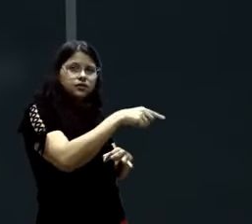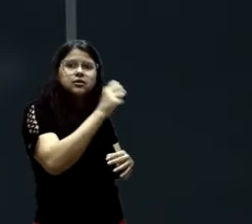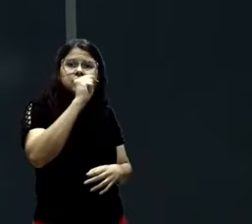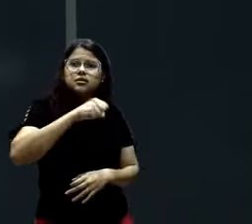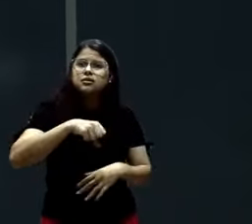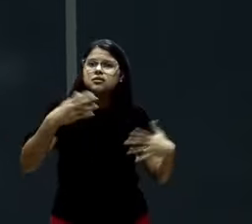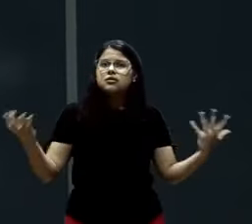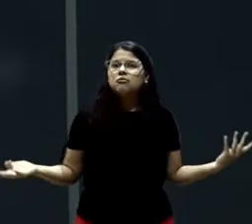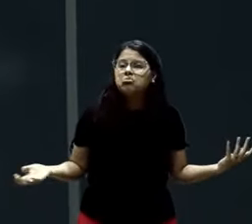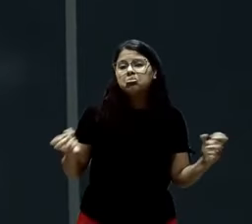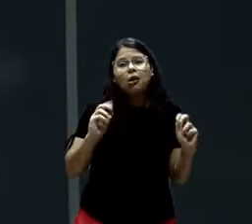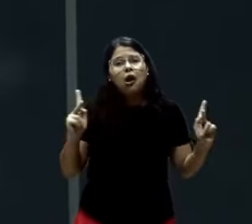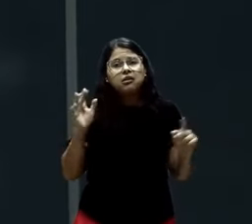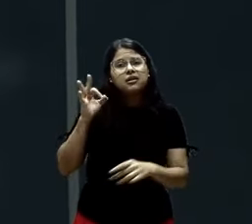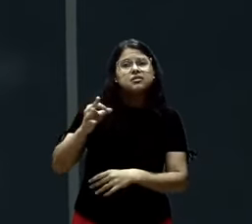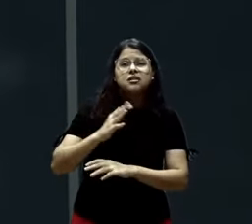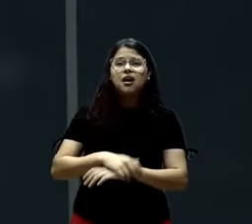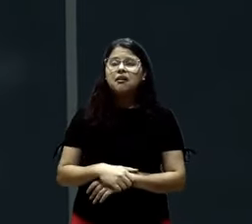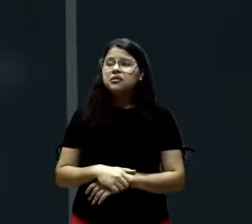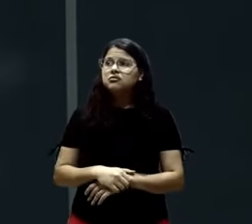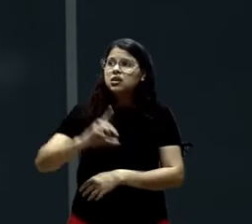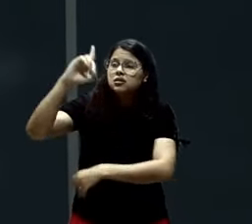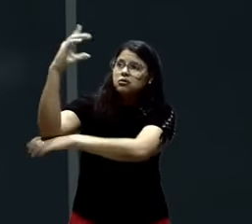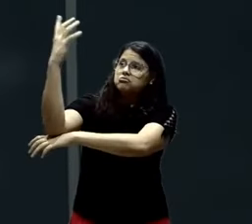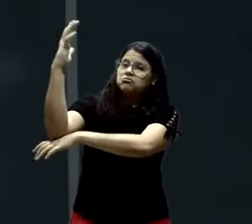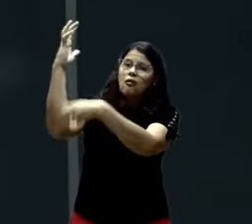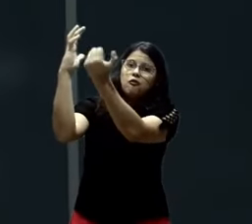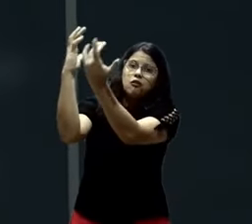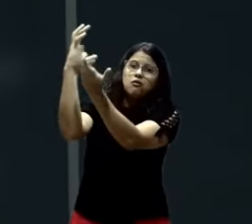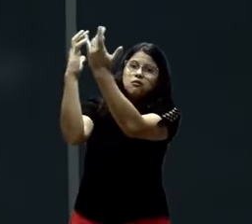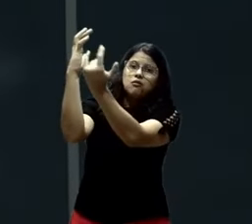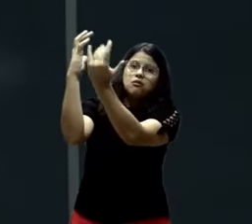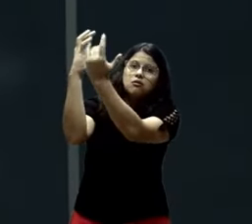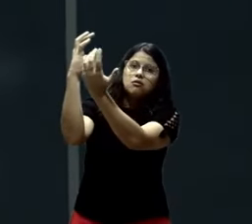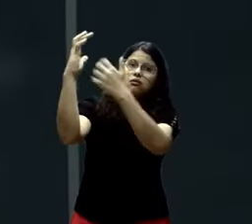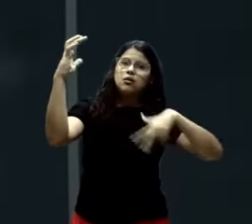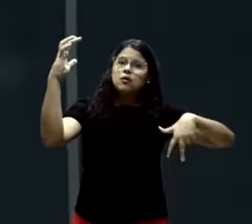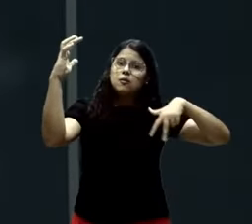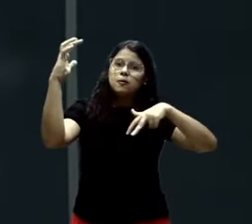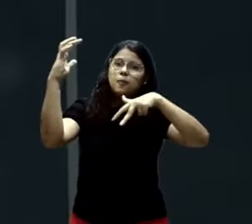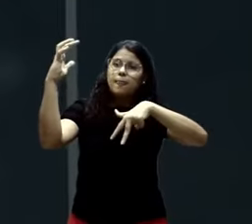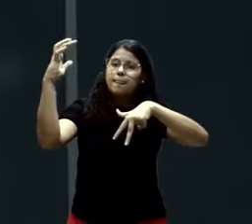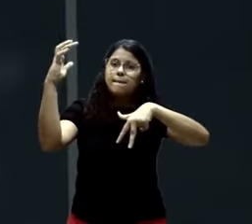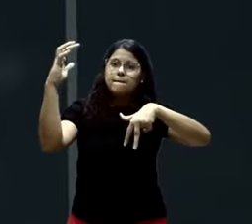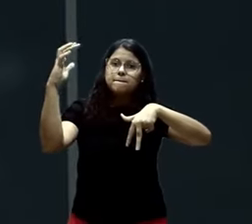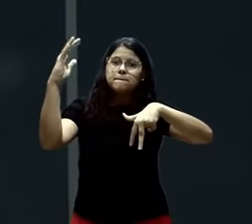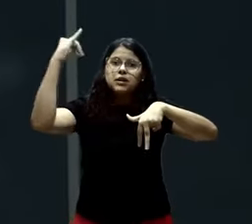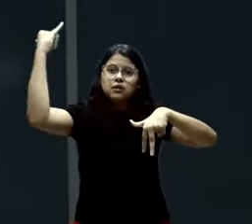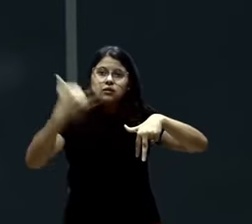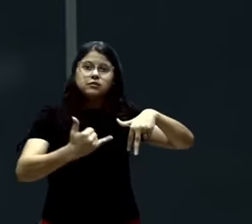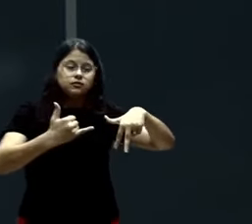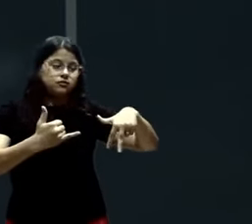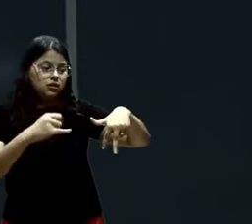tudo resolvido. Deus se manifesta numa sarça. Quando ele vai chegar perto, ele fala o seguinte: Moisés, fica aí, tira a sandália dos